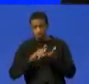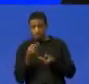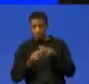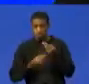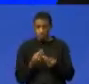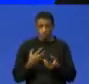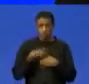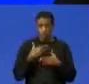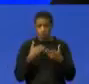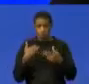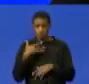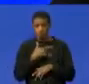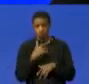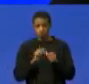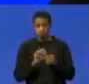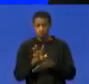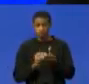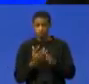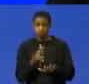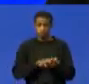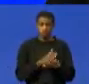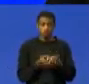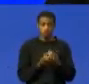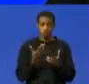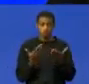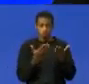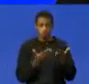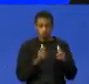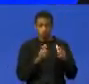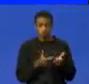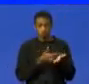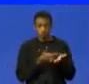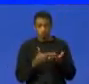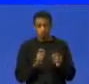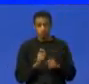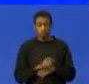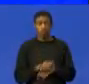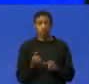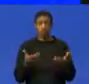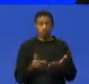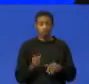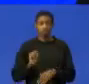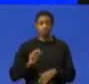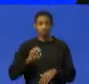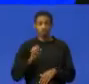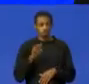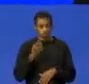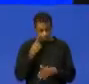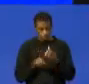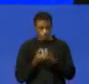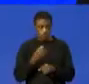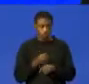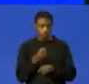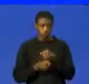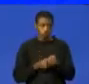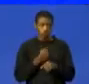e faz o esboço, é de lá que nasce, dessa conferência, o nosso atual SUS, Sistema Único de